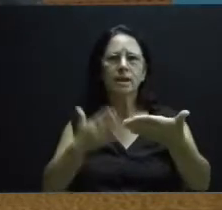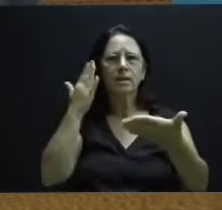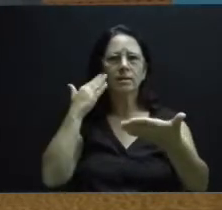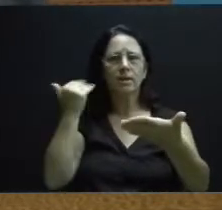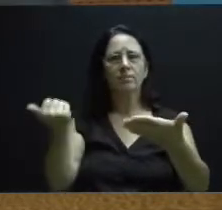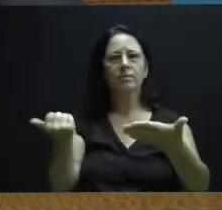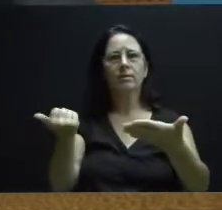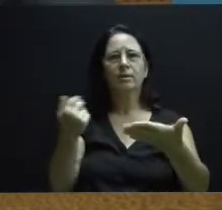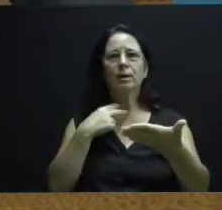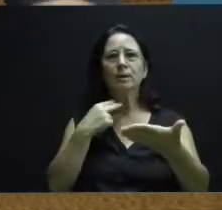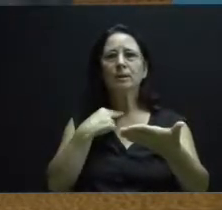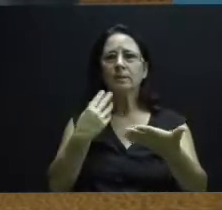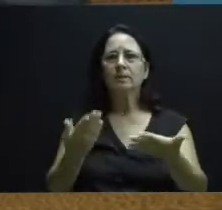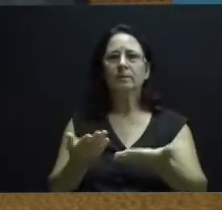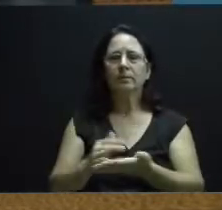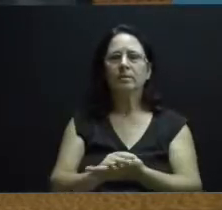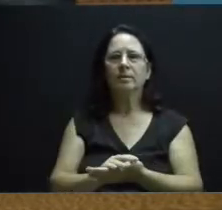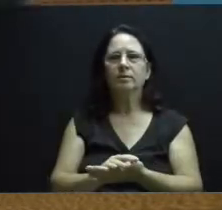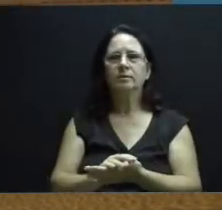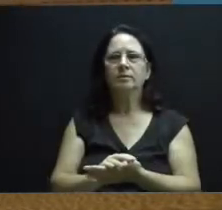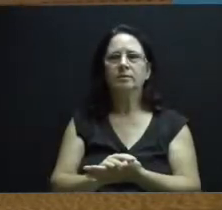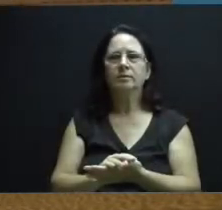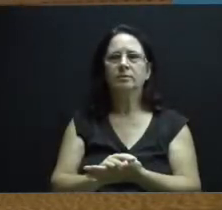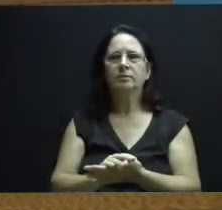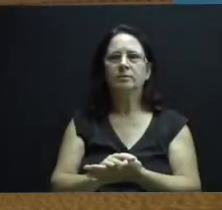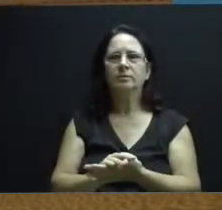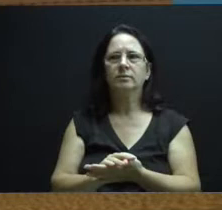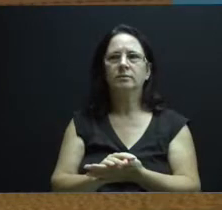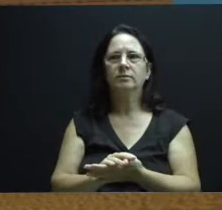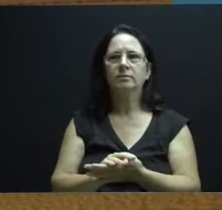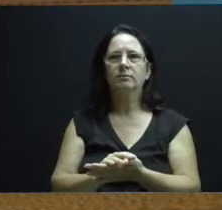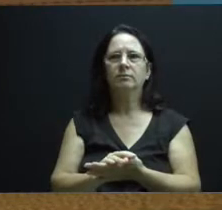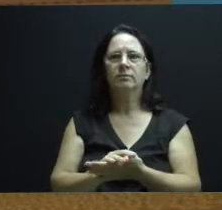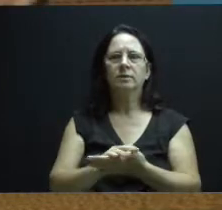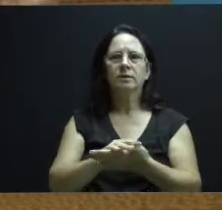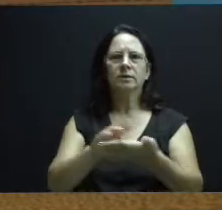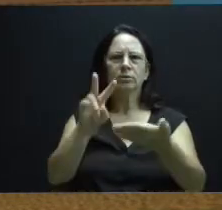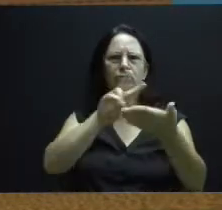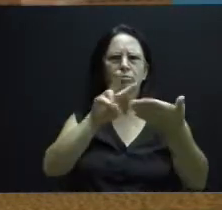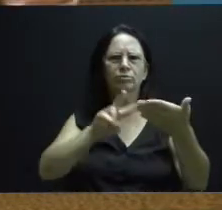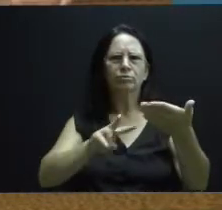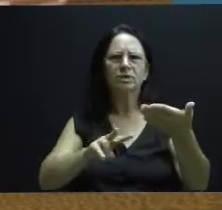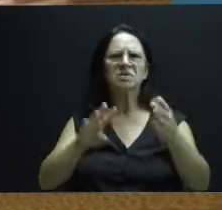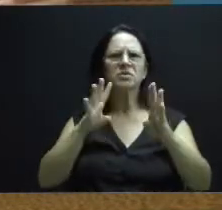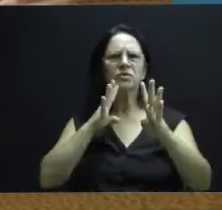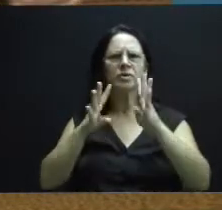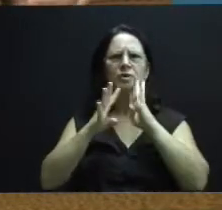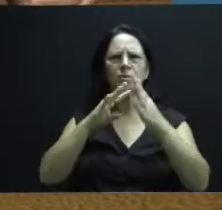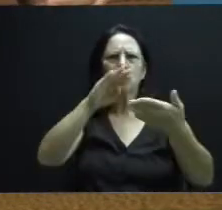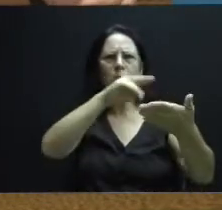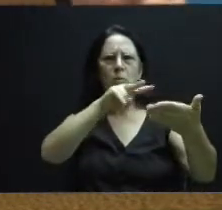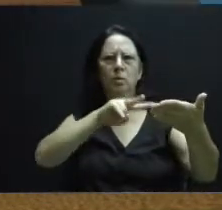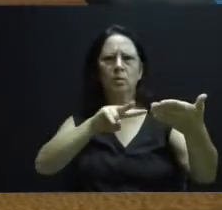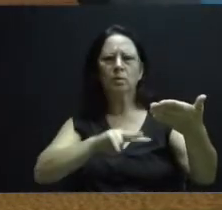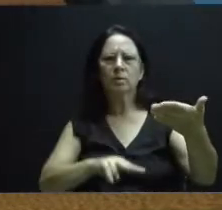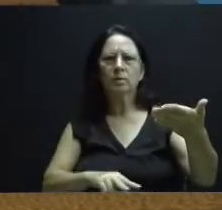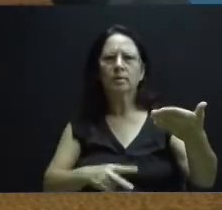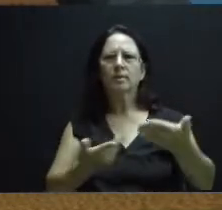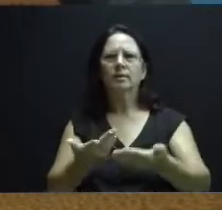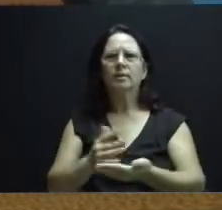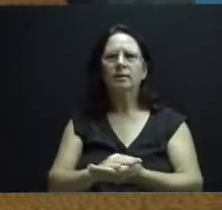não dá pra pra poder ler é nas redes sociais os seguintes vereadores sérgio calçados